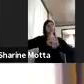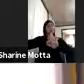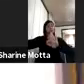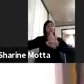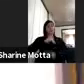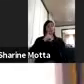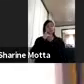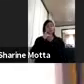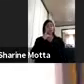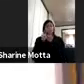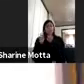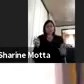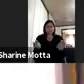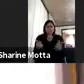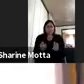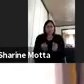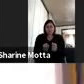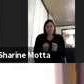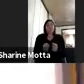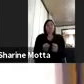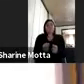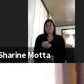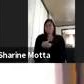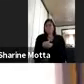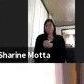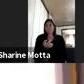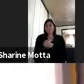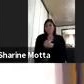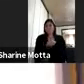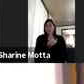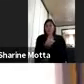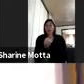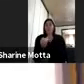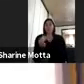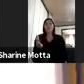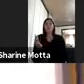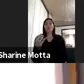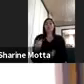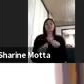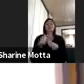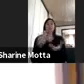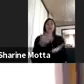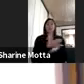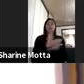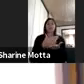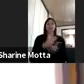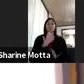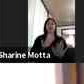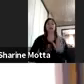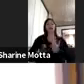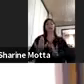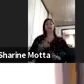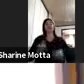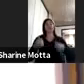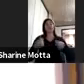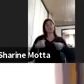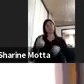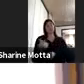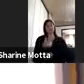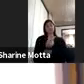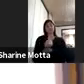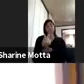serão a minoria. Muitas delas são arrastadas para essa atividade por necessidade econômica